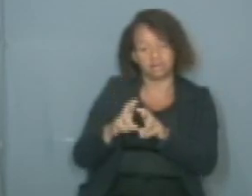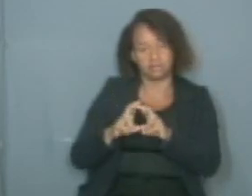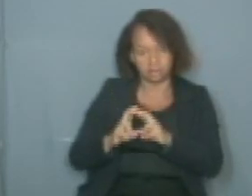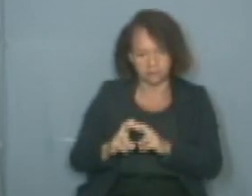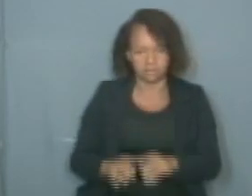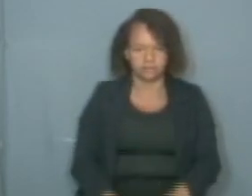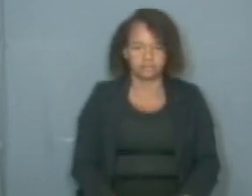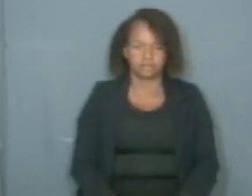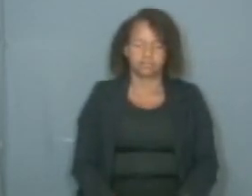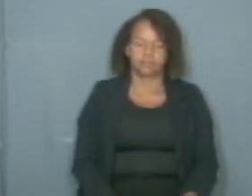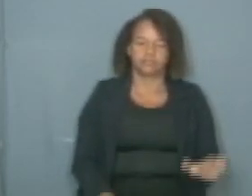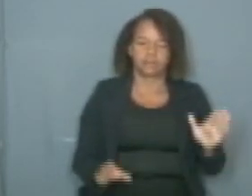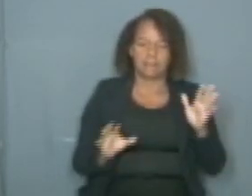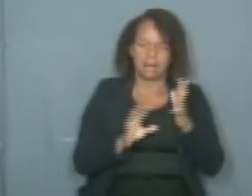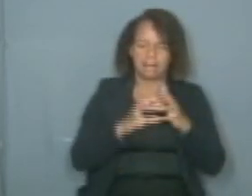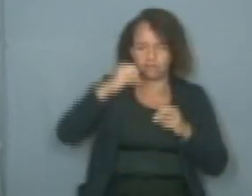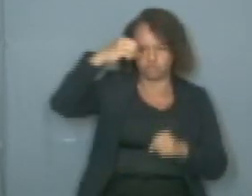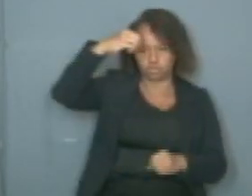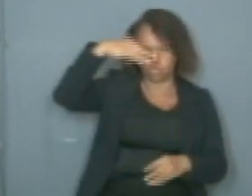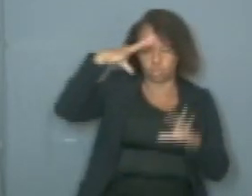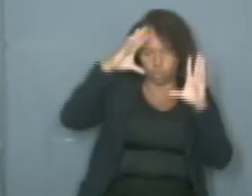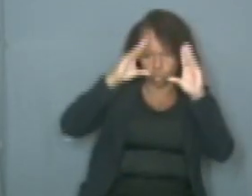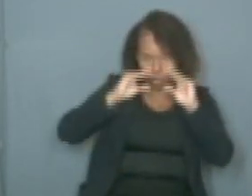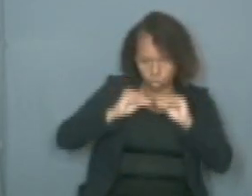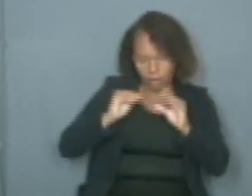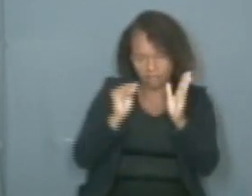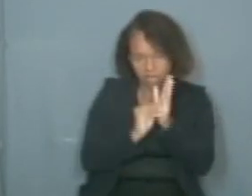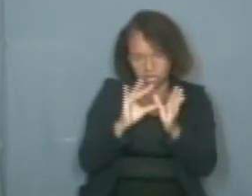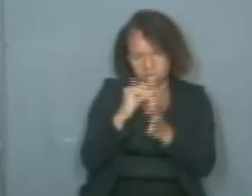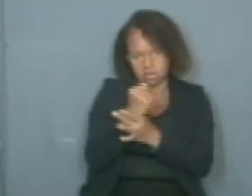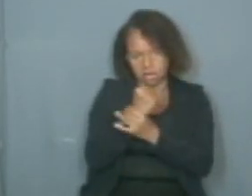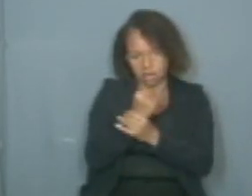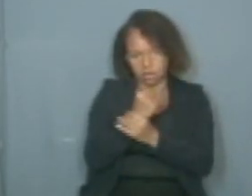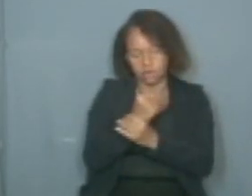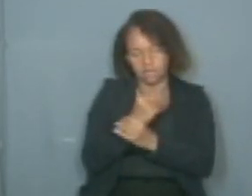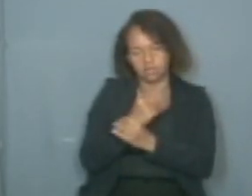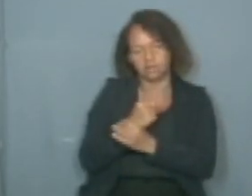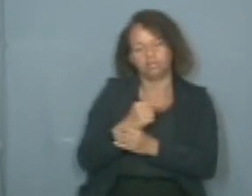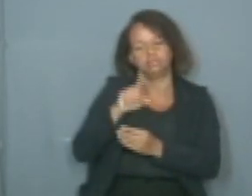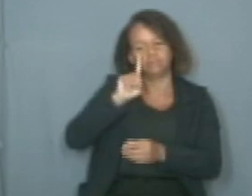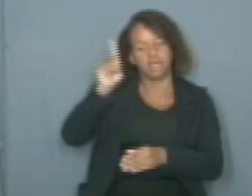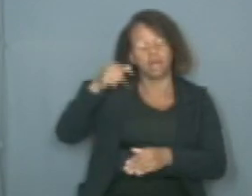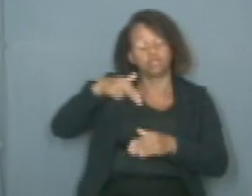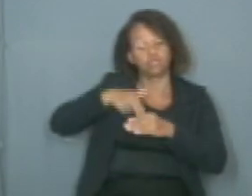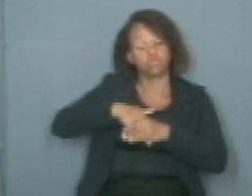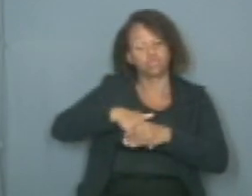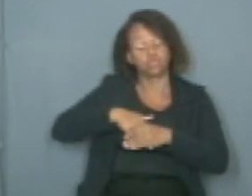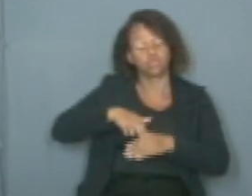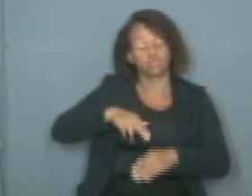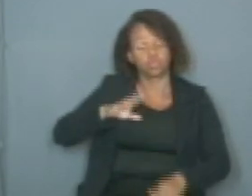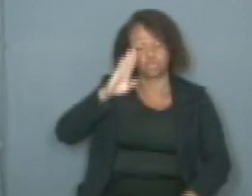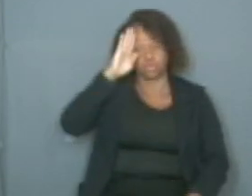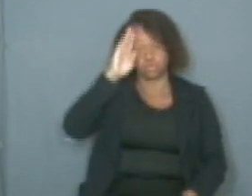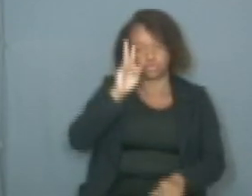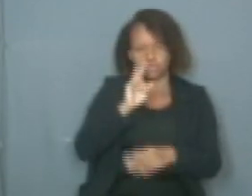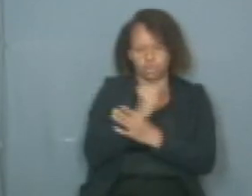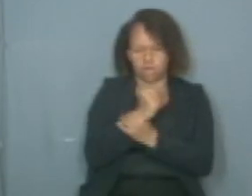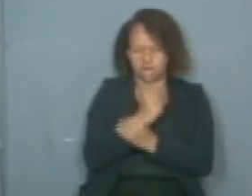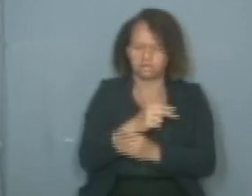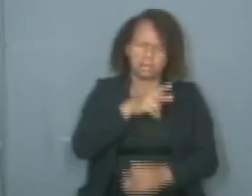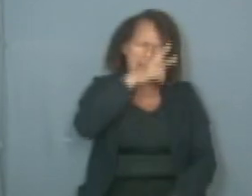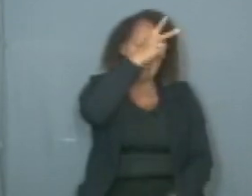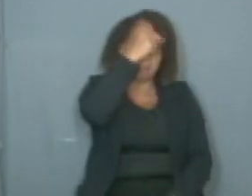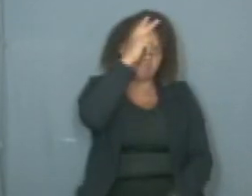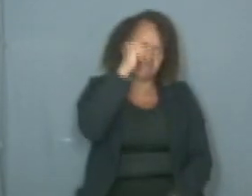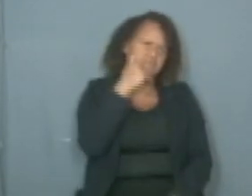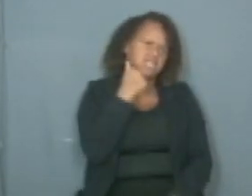Então, veja, eu estou juntando aqui escuridão com falta de segurança, de agentes de segurança. A prefeitura